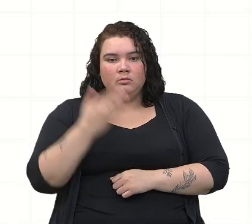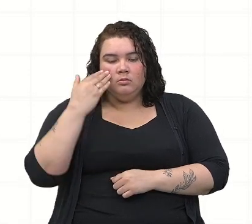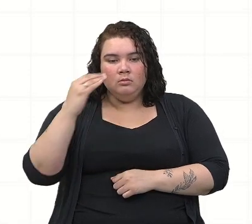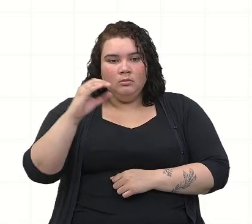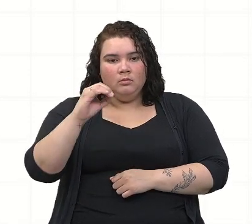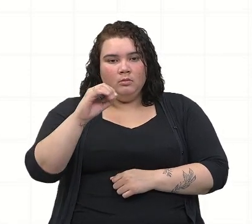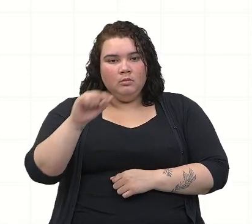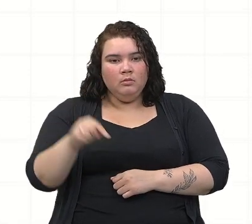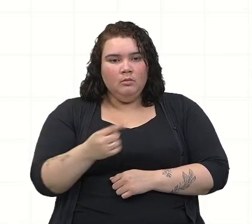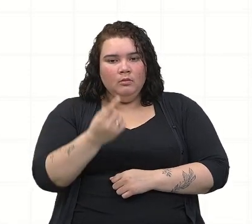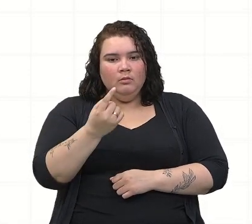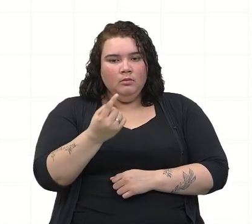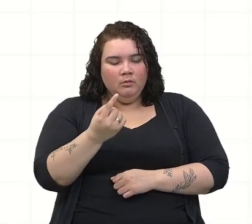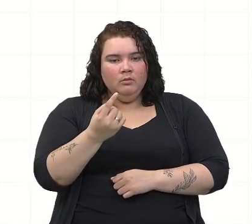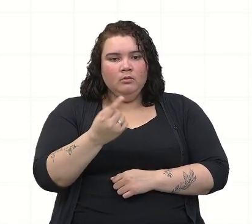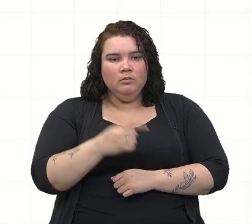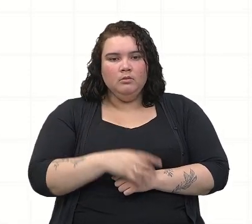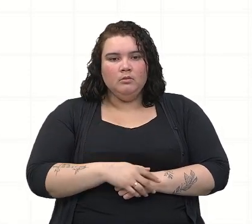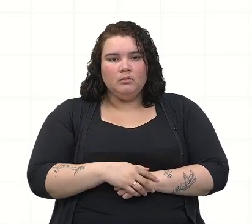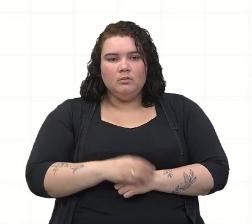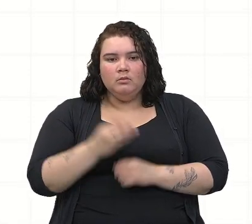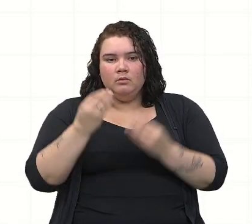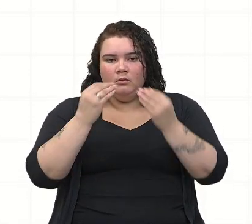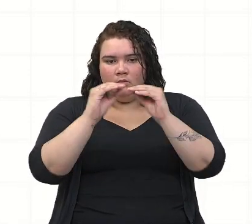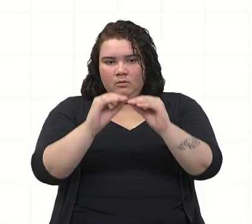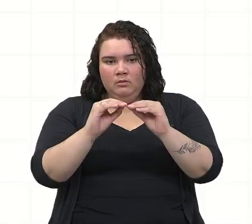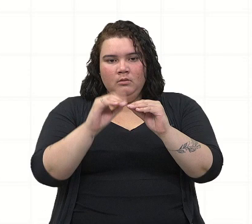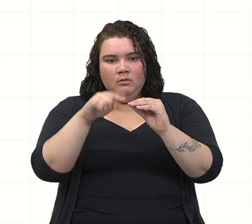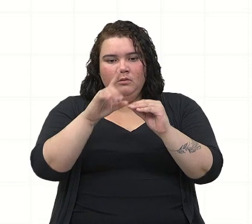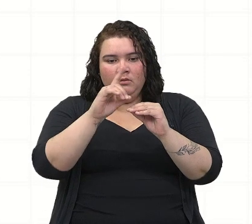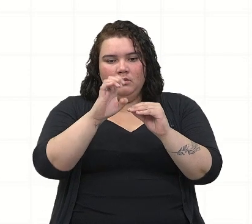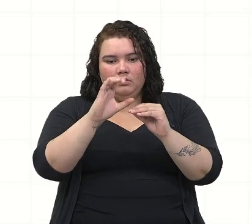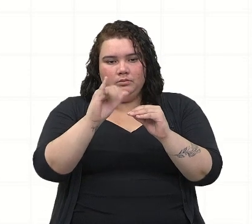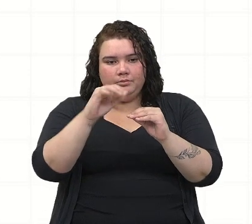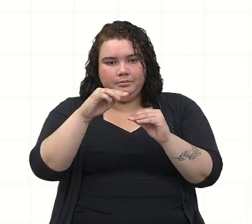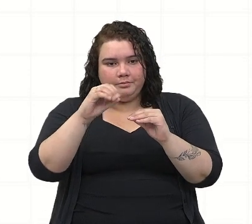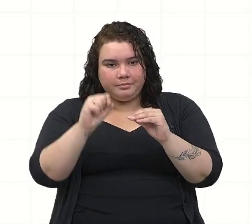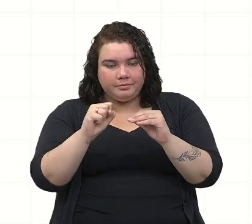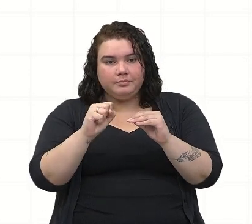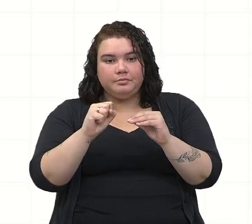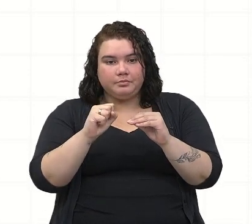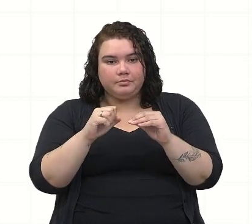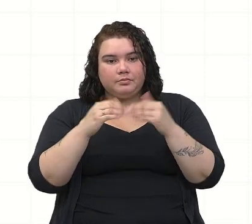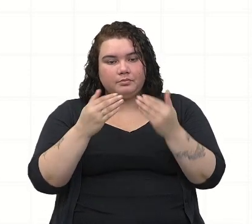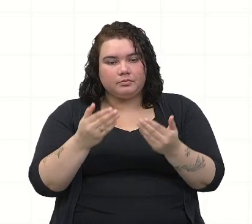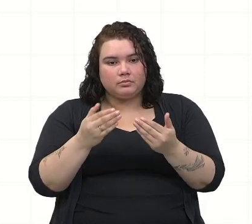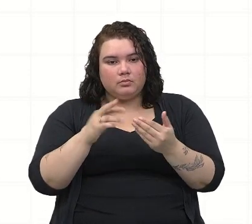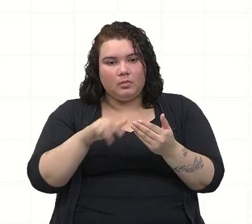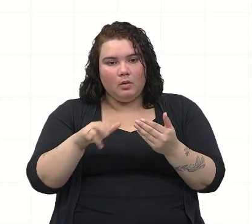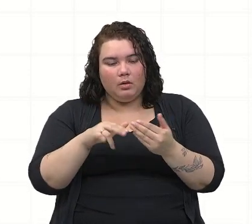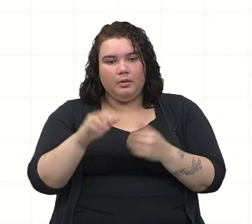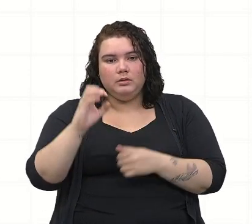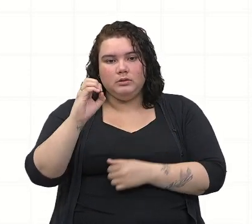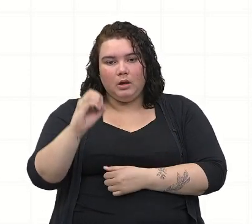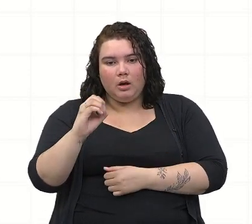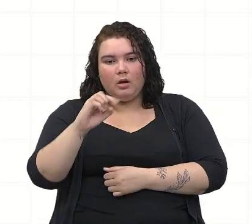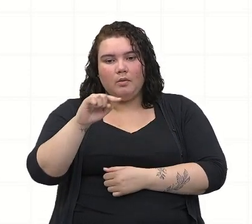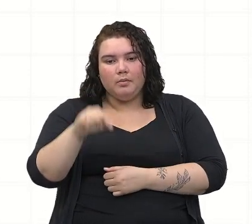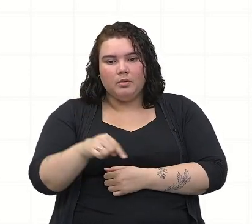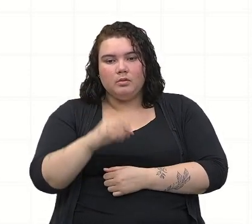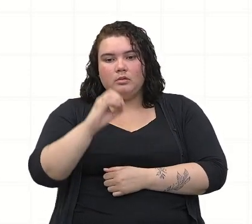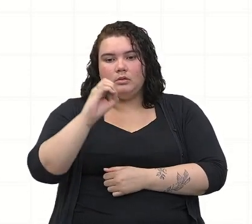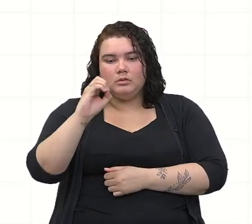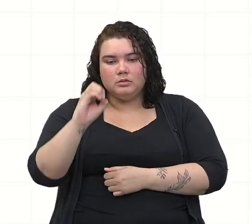Se eu colocar 1 aqui, gente, estou na casa dos décimos, eu estou falando de 1 décimo, tá? Então não confunda. Aí você vai ter que botar, então,